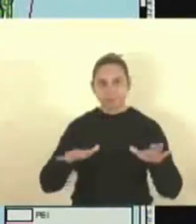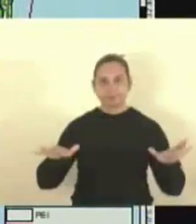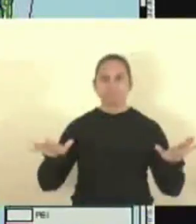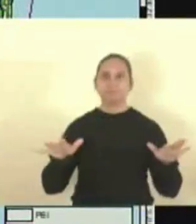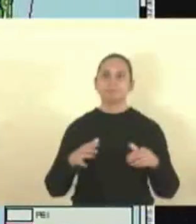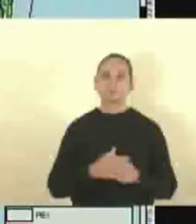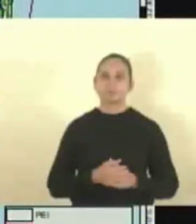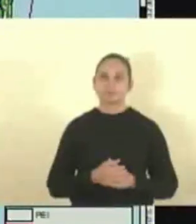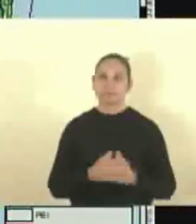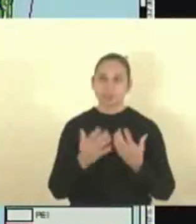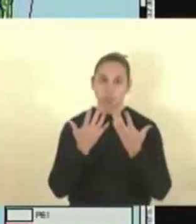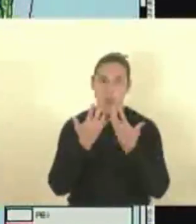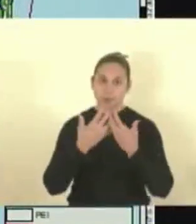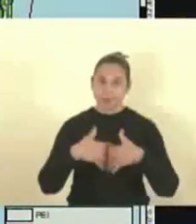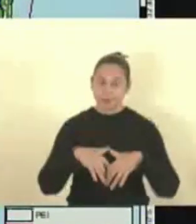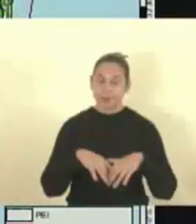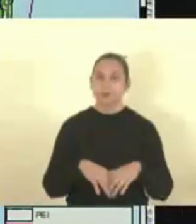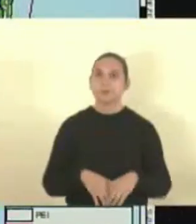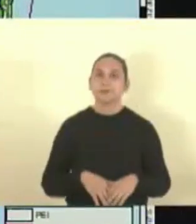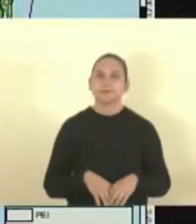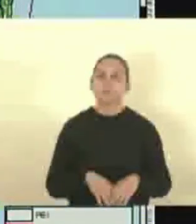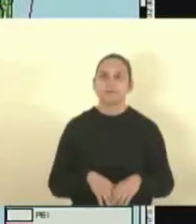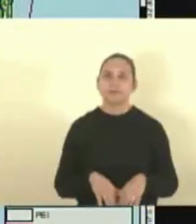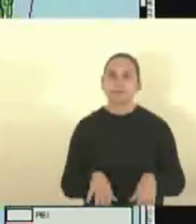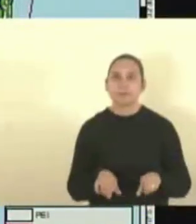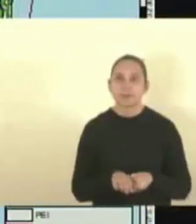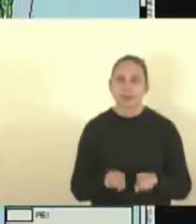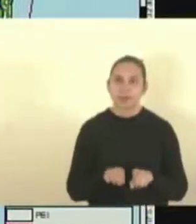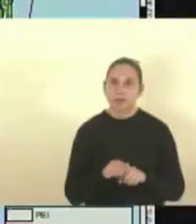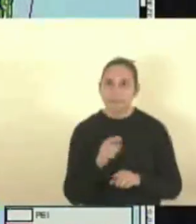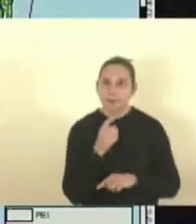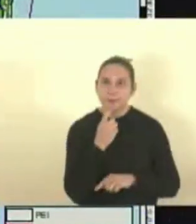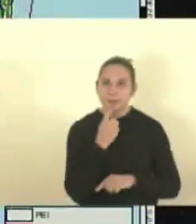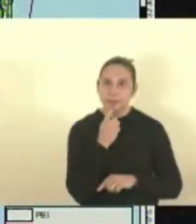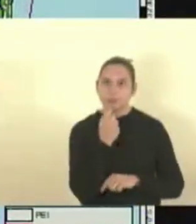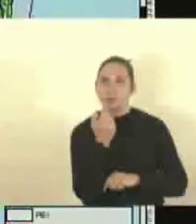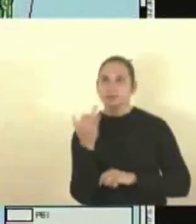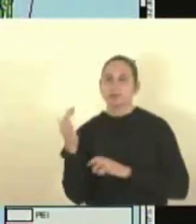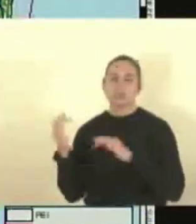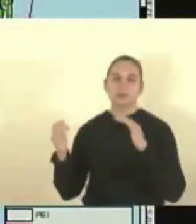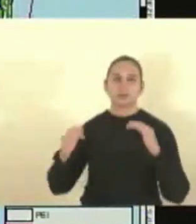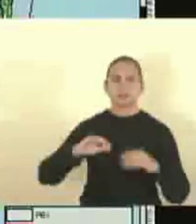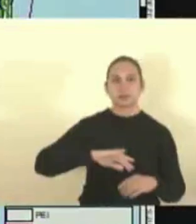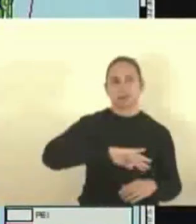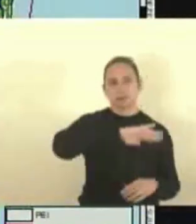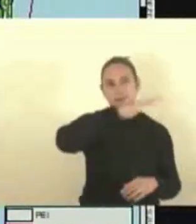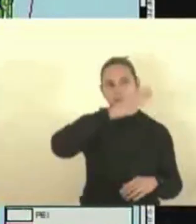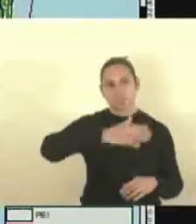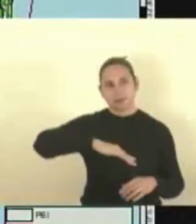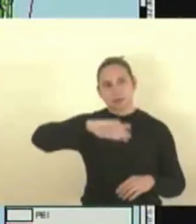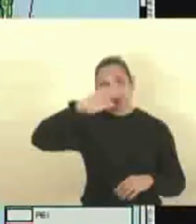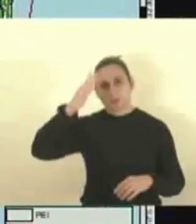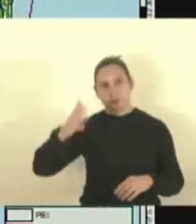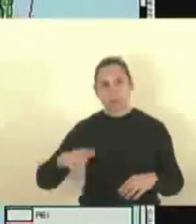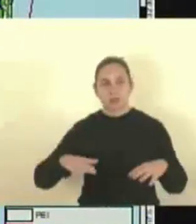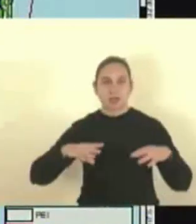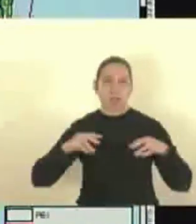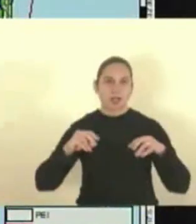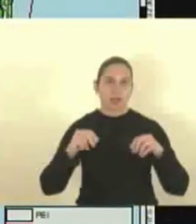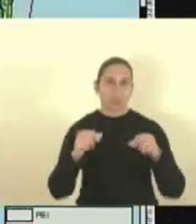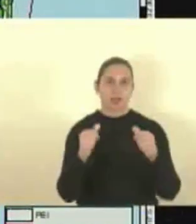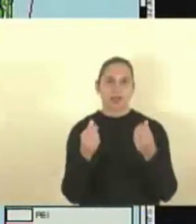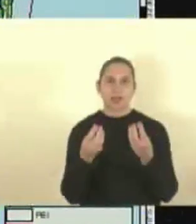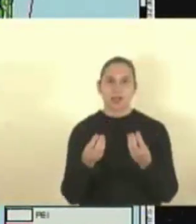Mais perto ali do litoral, da orla, a gente tem o parque com as dunas. Essas dunas funcionam como zonas de